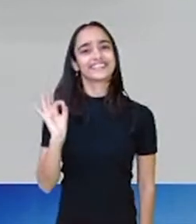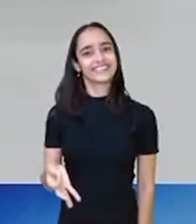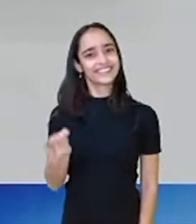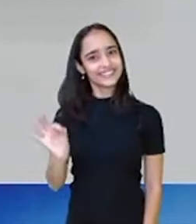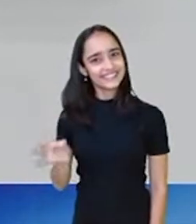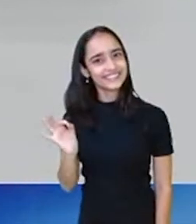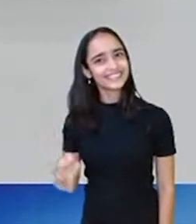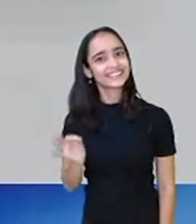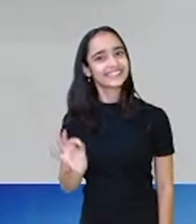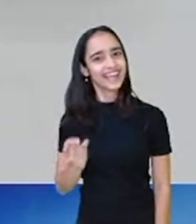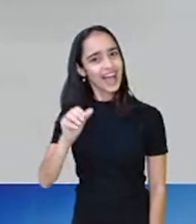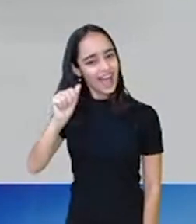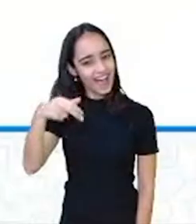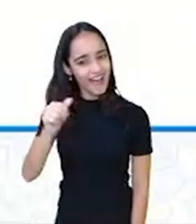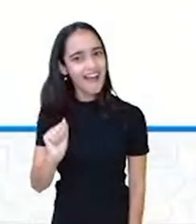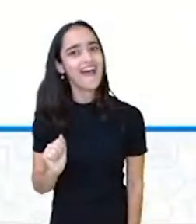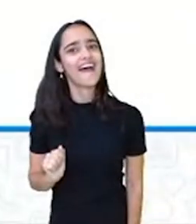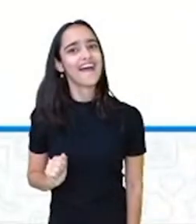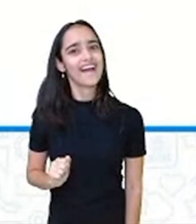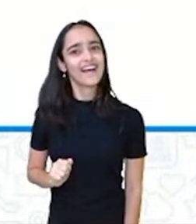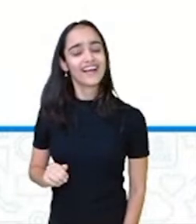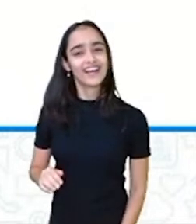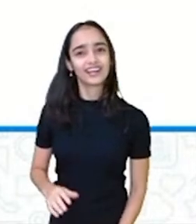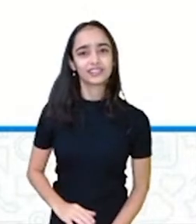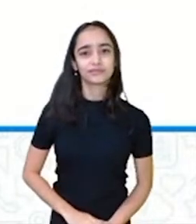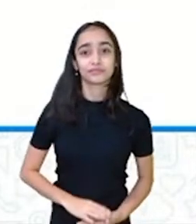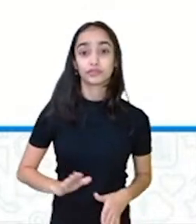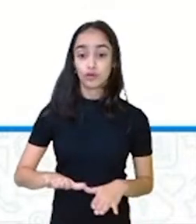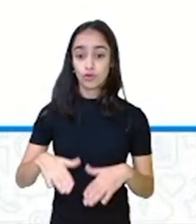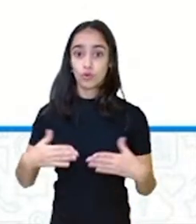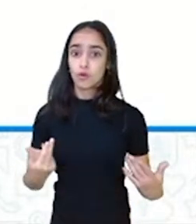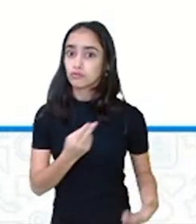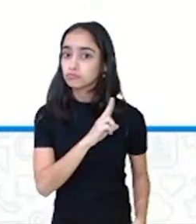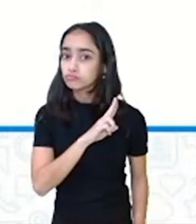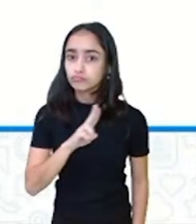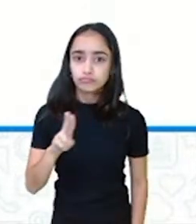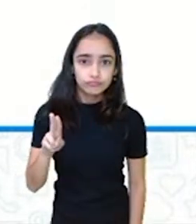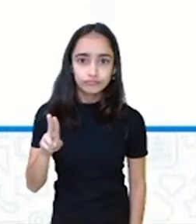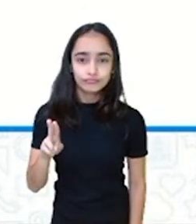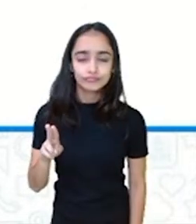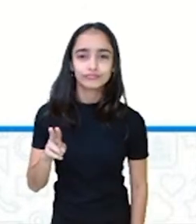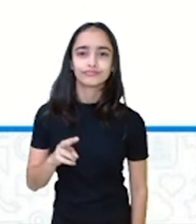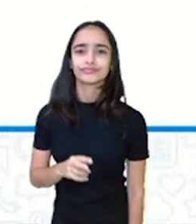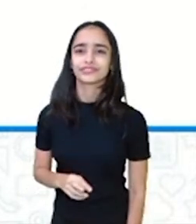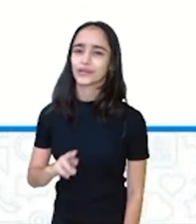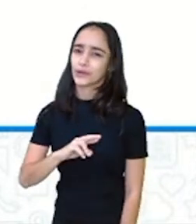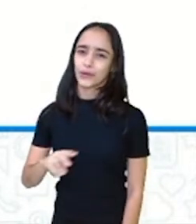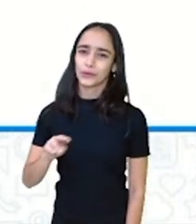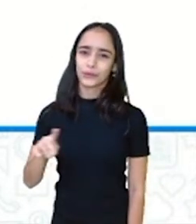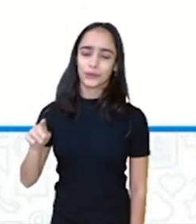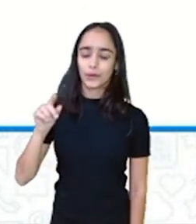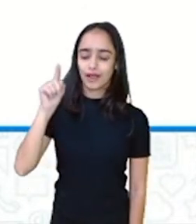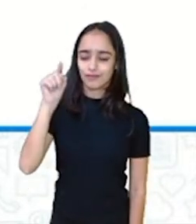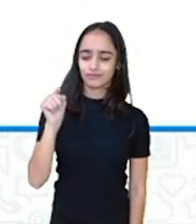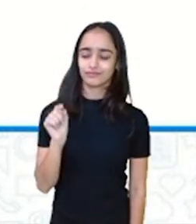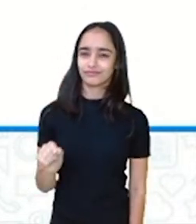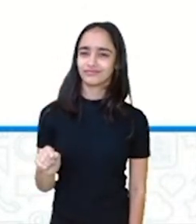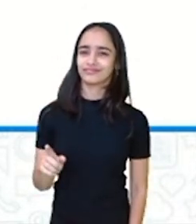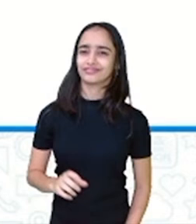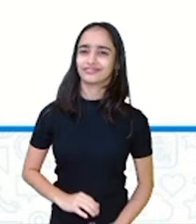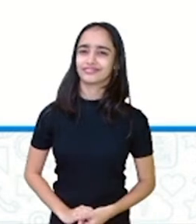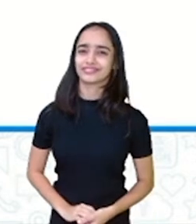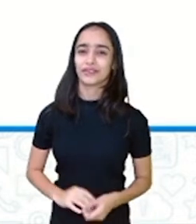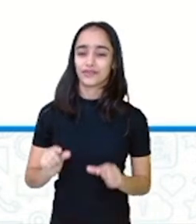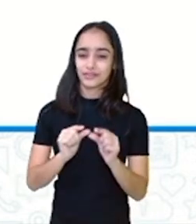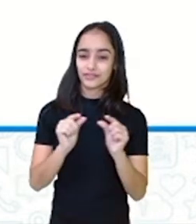você acertou. Qual é o seu nome? Geralmente não é uma afirmação, nem é uma frase aí